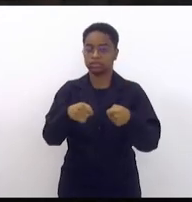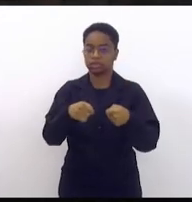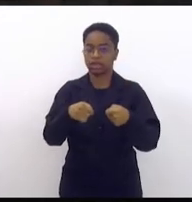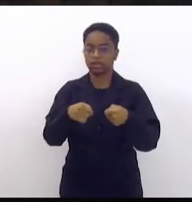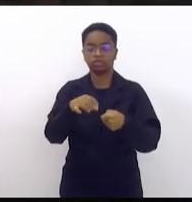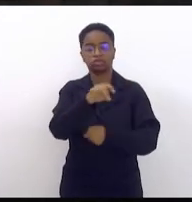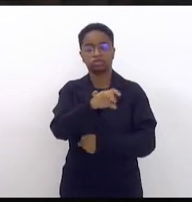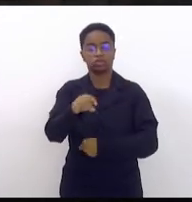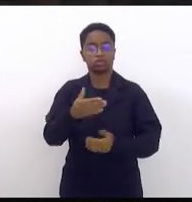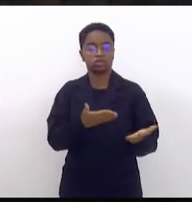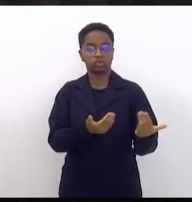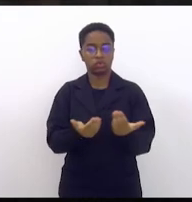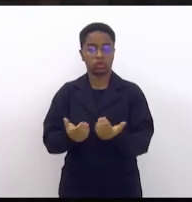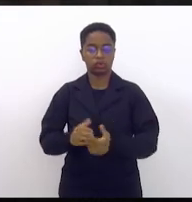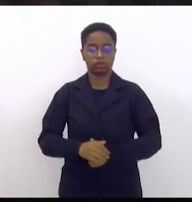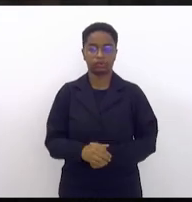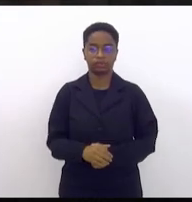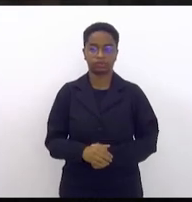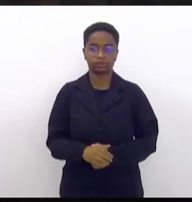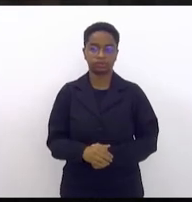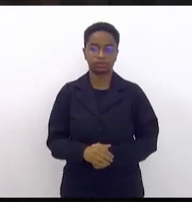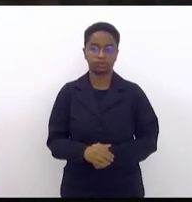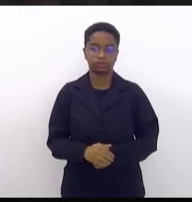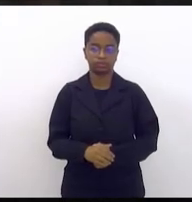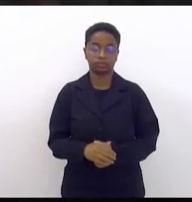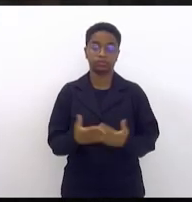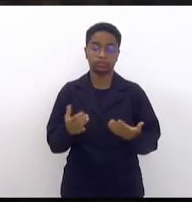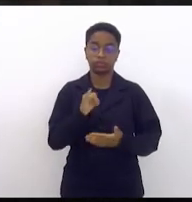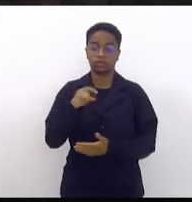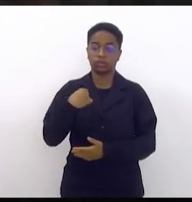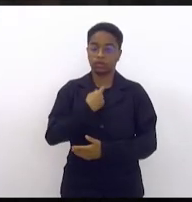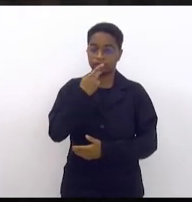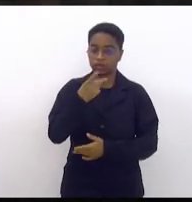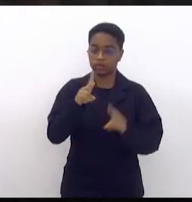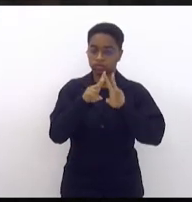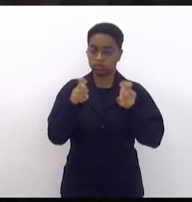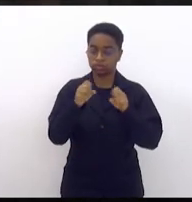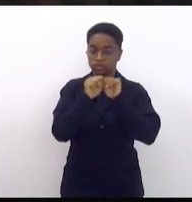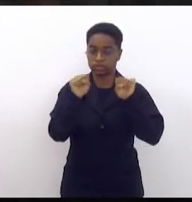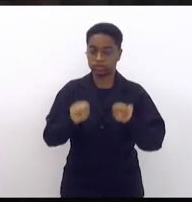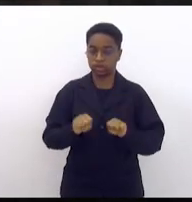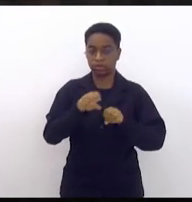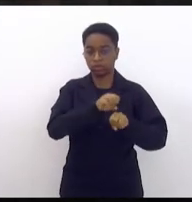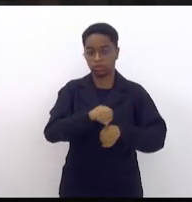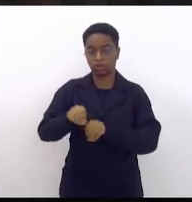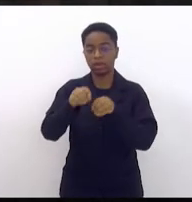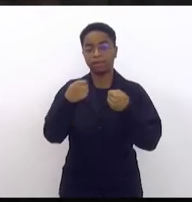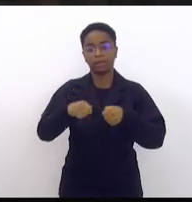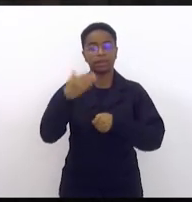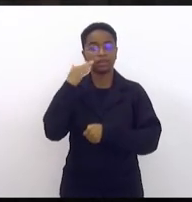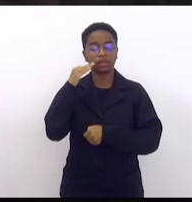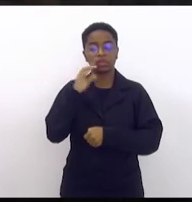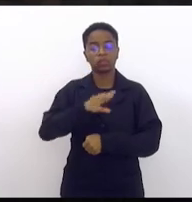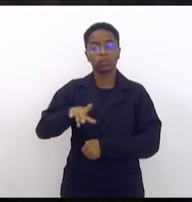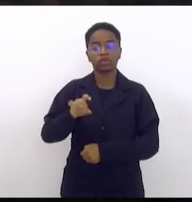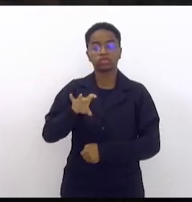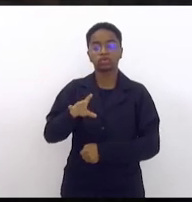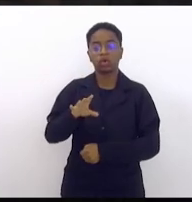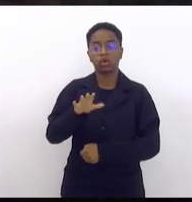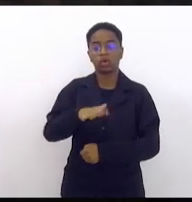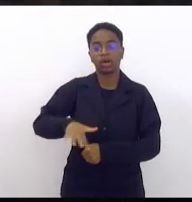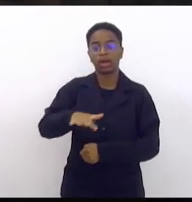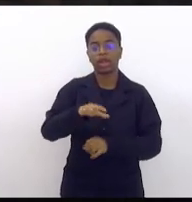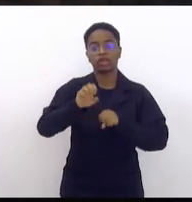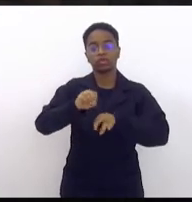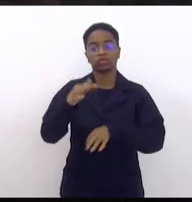dessa Juventude e quando a gente fala de sistema educacional a gente precisa compreender que não fala única e exclusivamente de educação